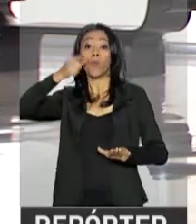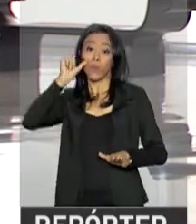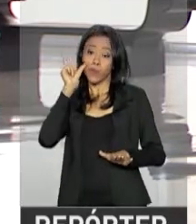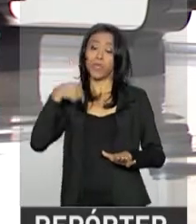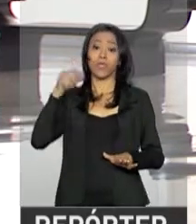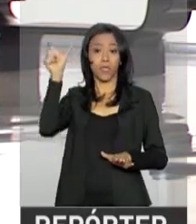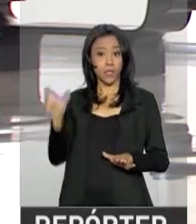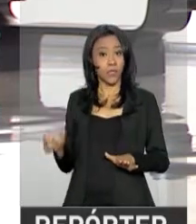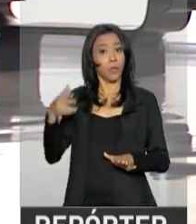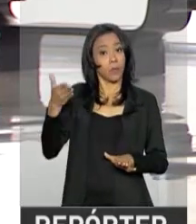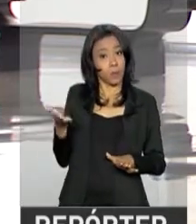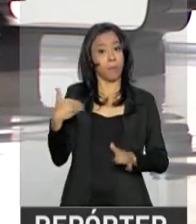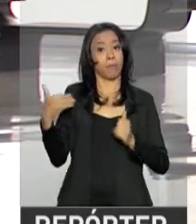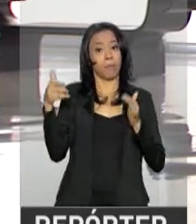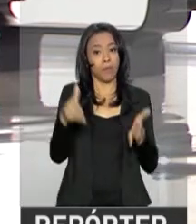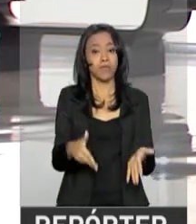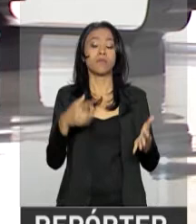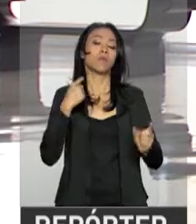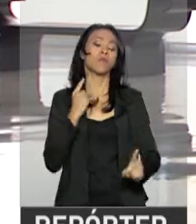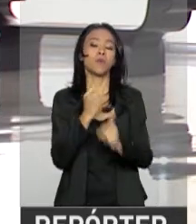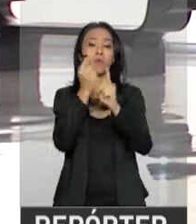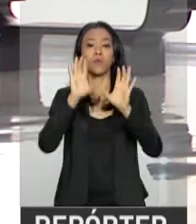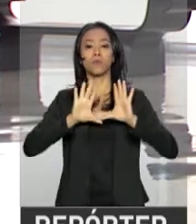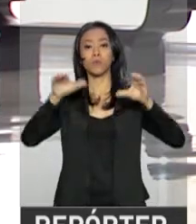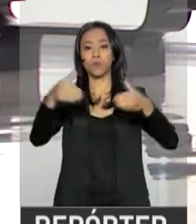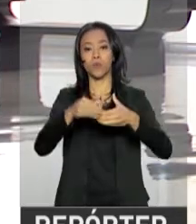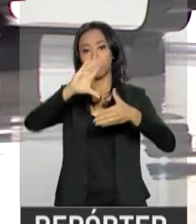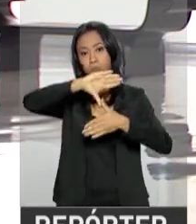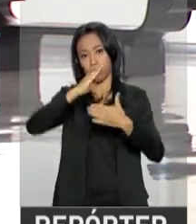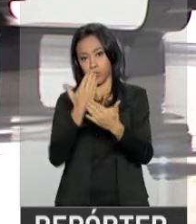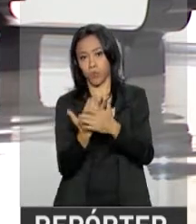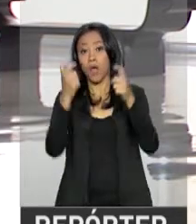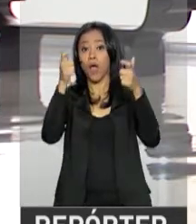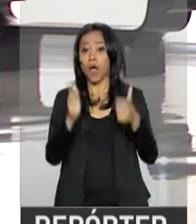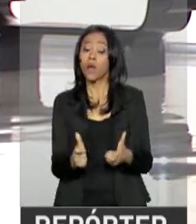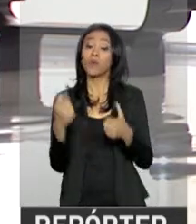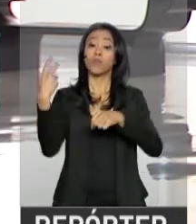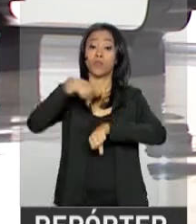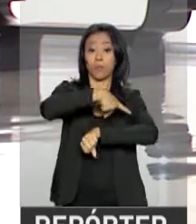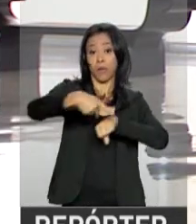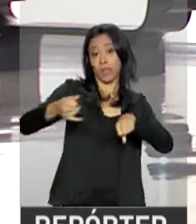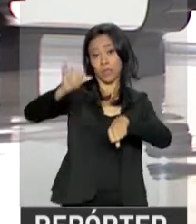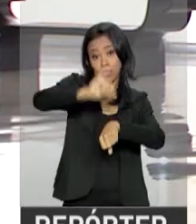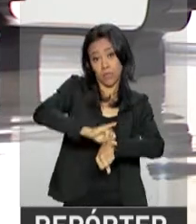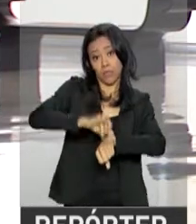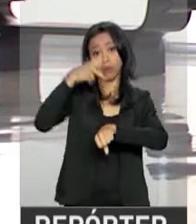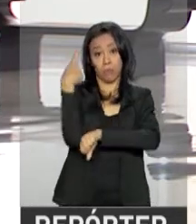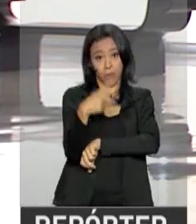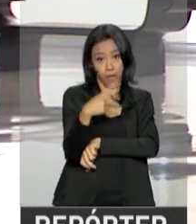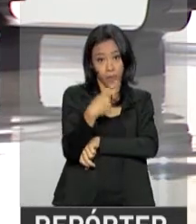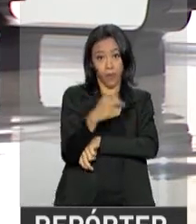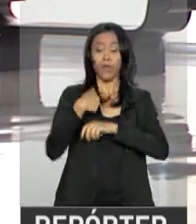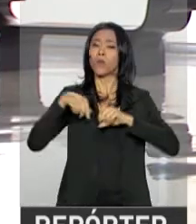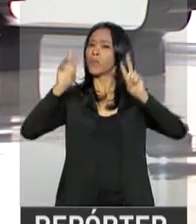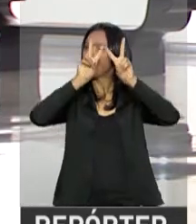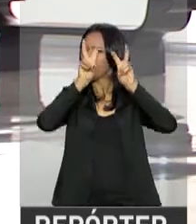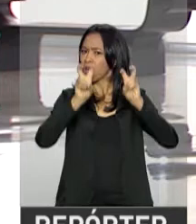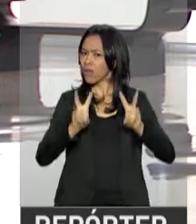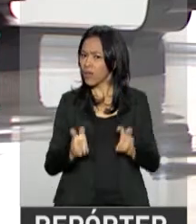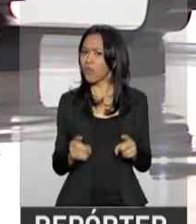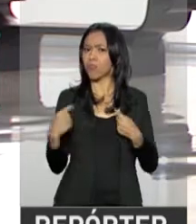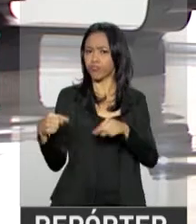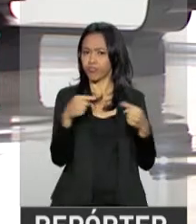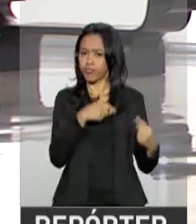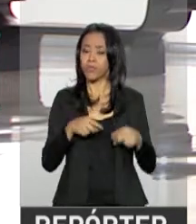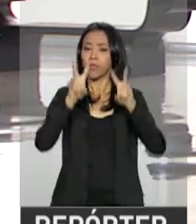de mais uma reunião de cúpula do mercosul em assunção no paraguai entre os temas debatidos destaques